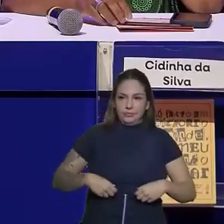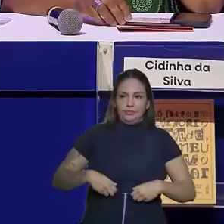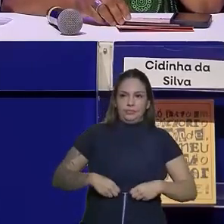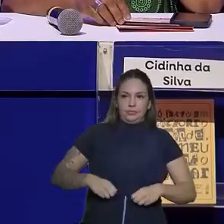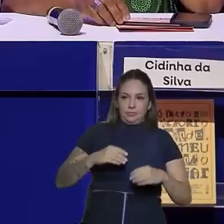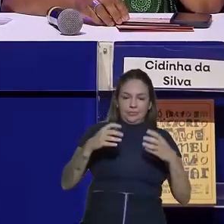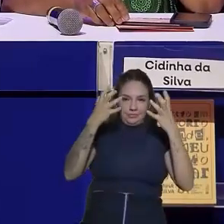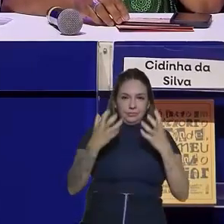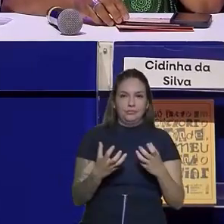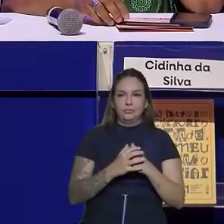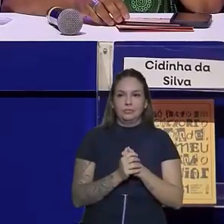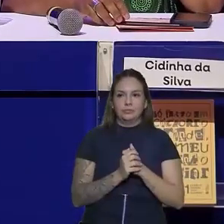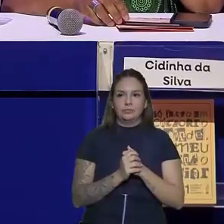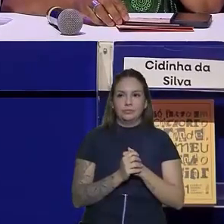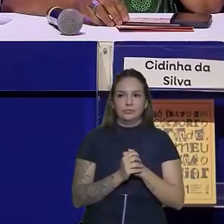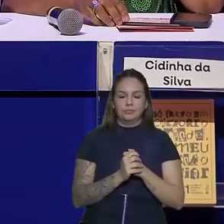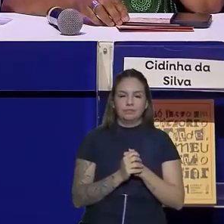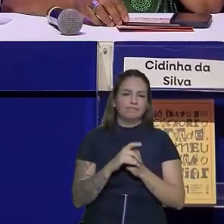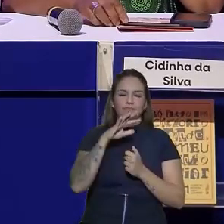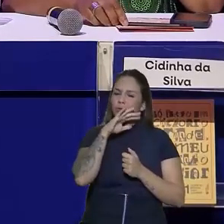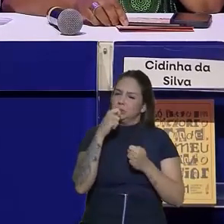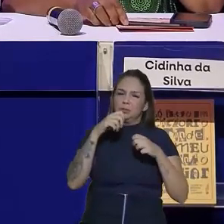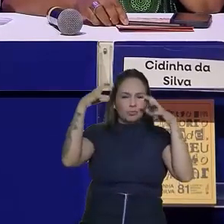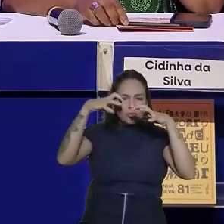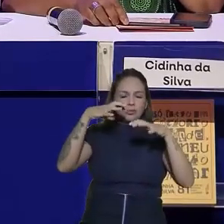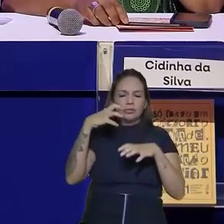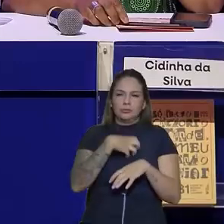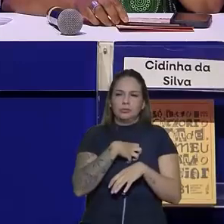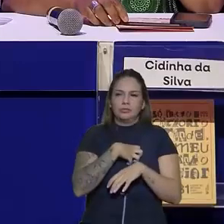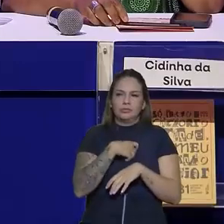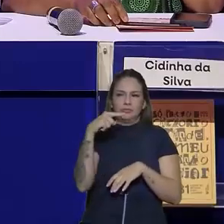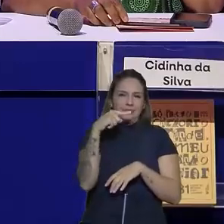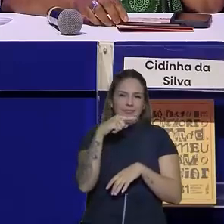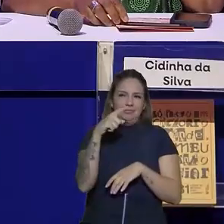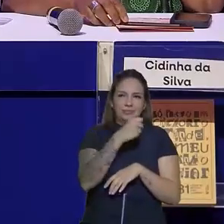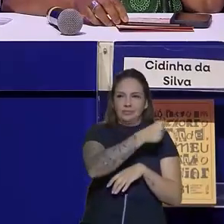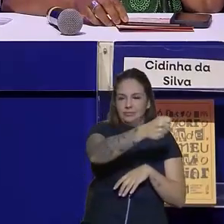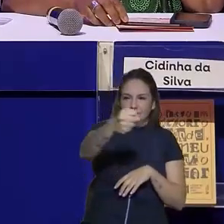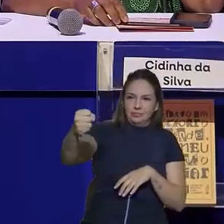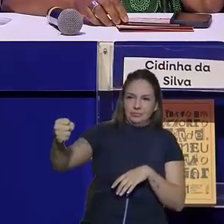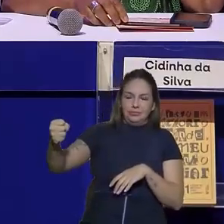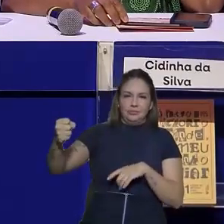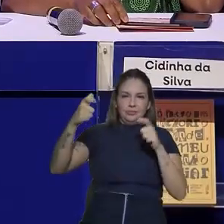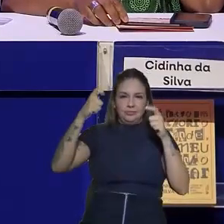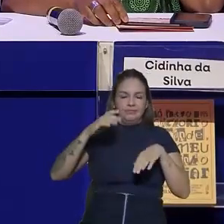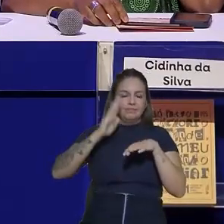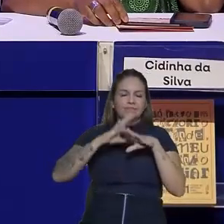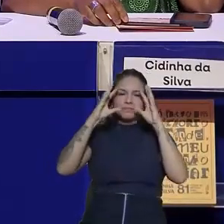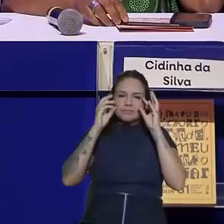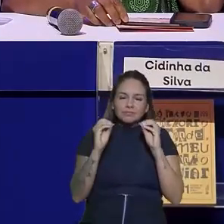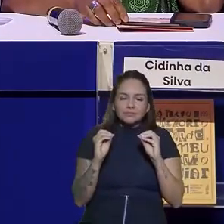ano nessa terra seca seria avassalador. Outros pontos negativos da janela que empurra. O local fica